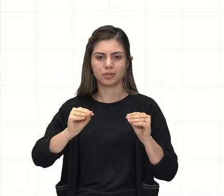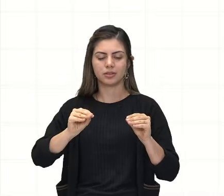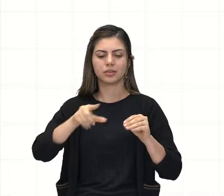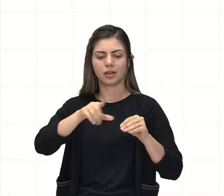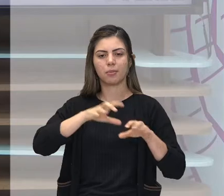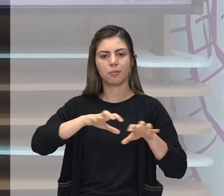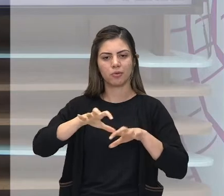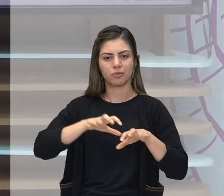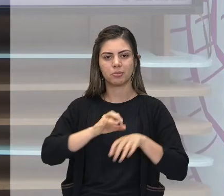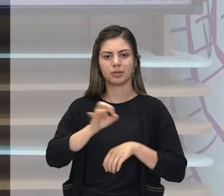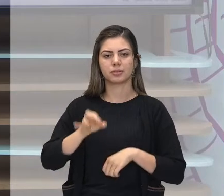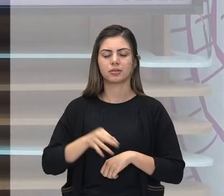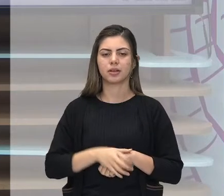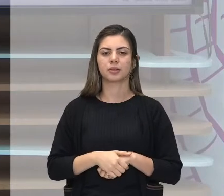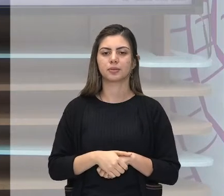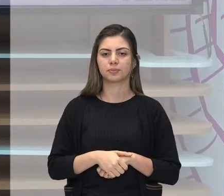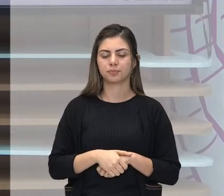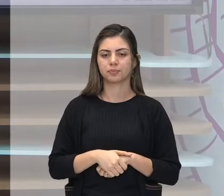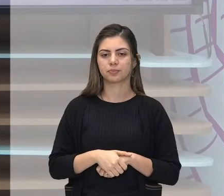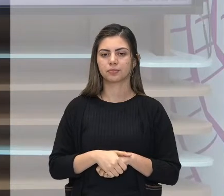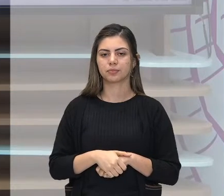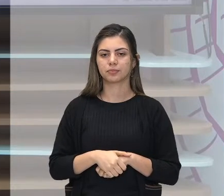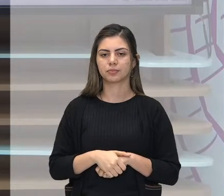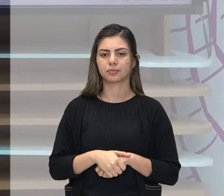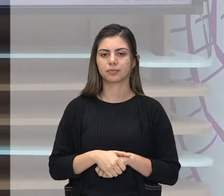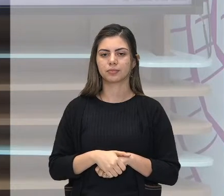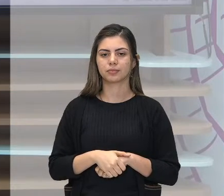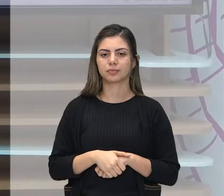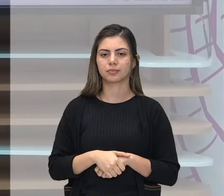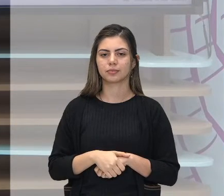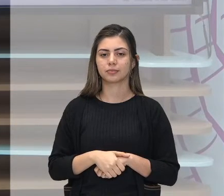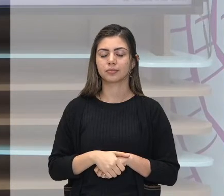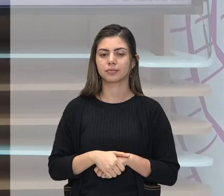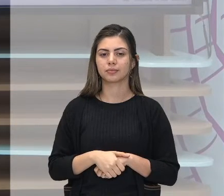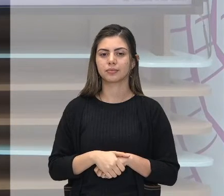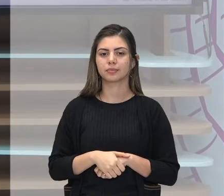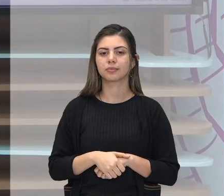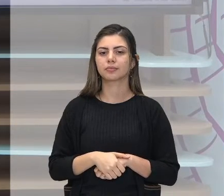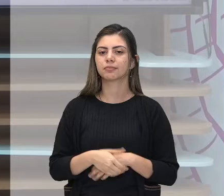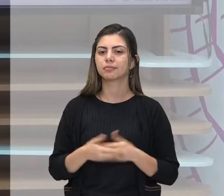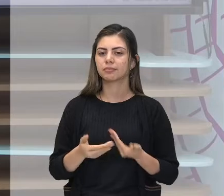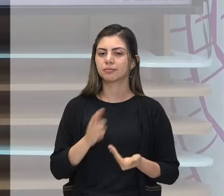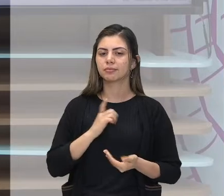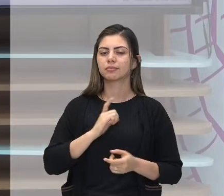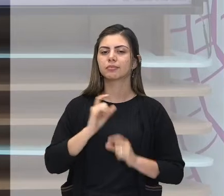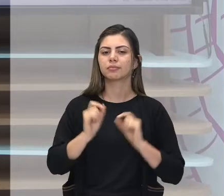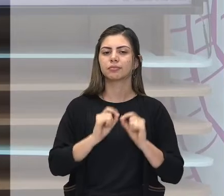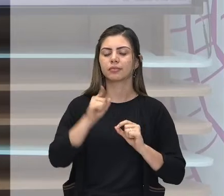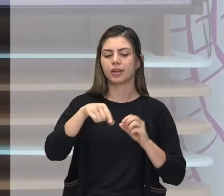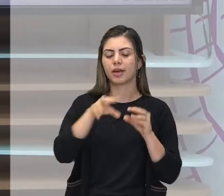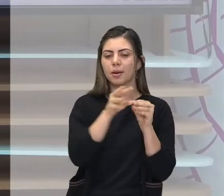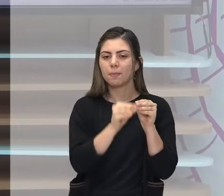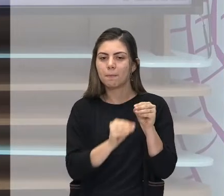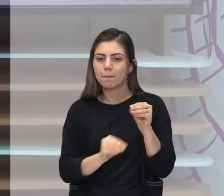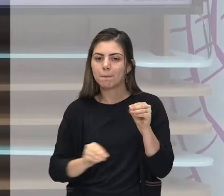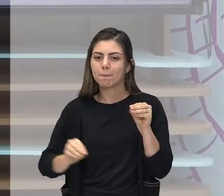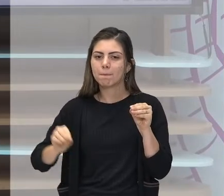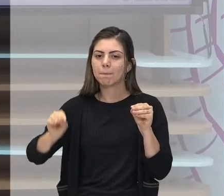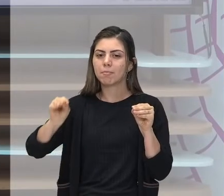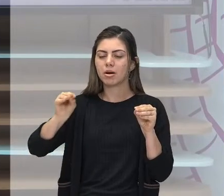movimento aqui, né? Ó, ele se movimenta todo ele, né? Numa mesma